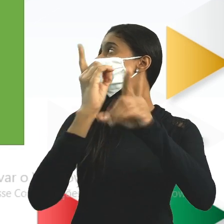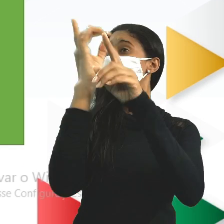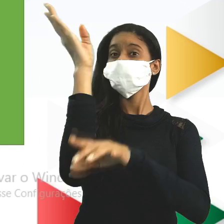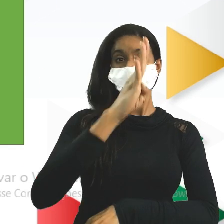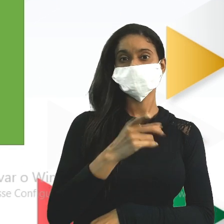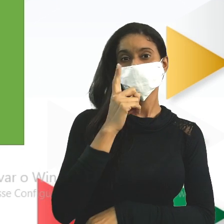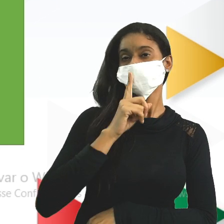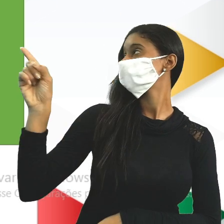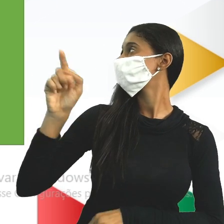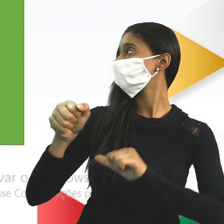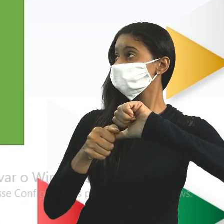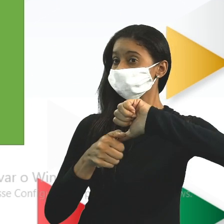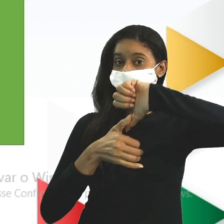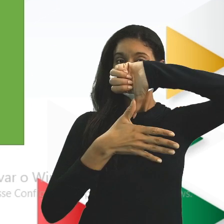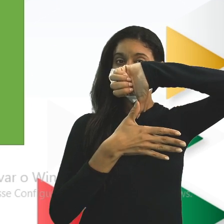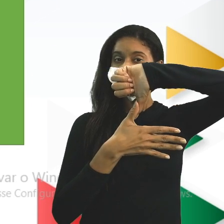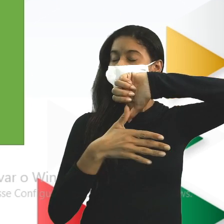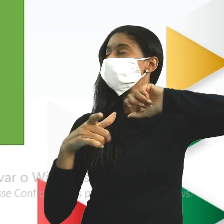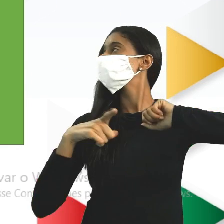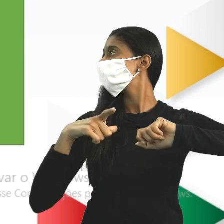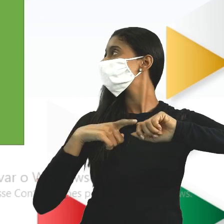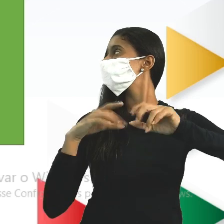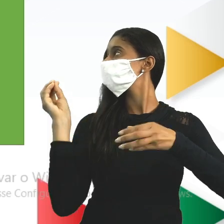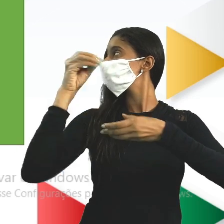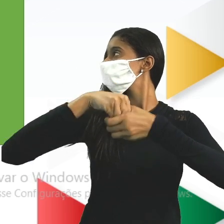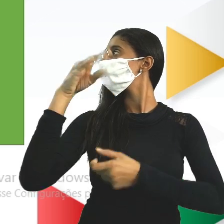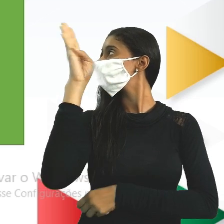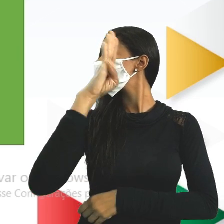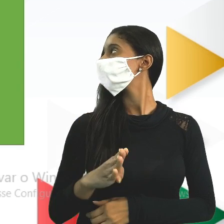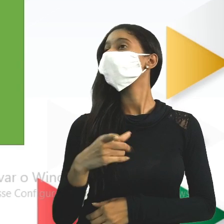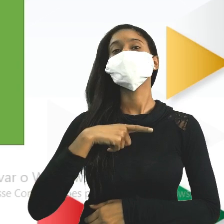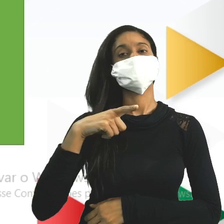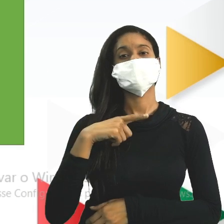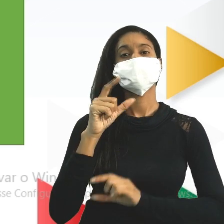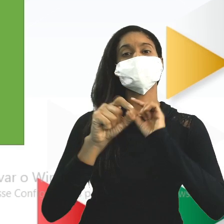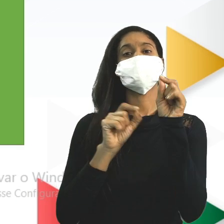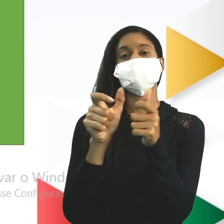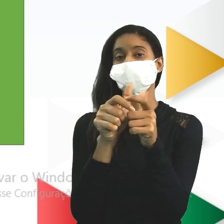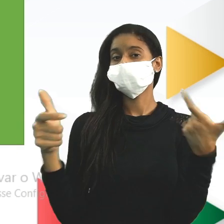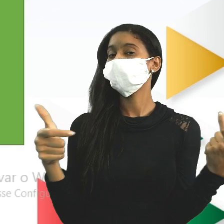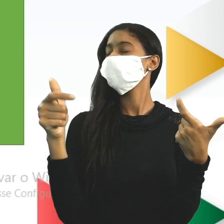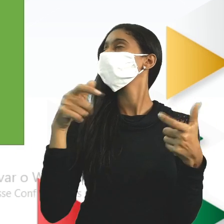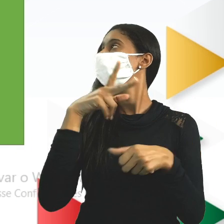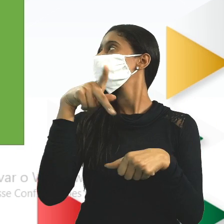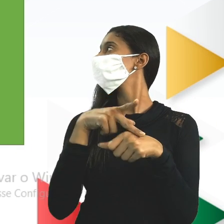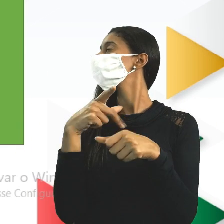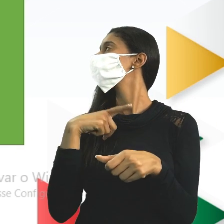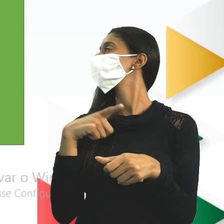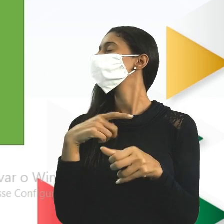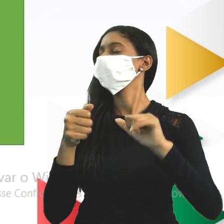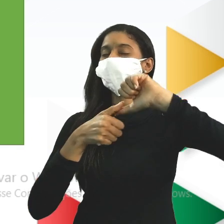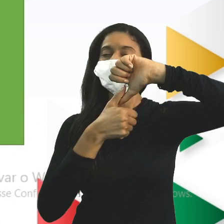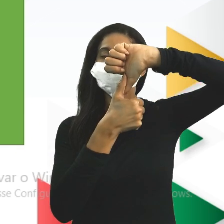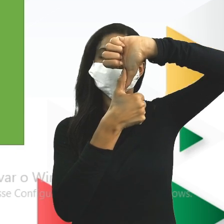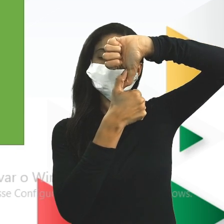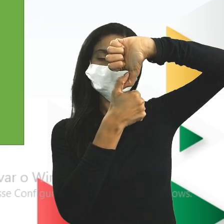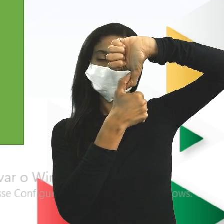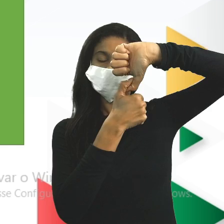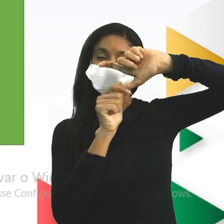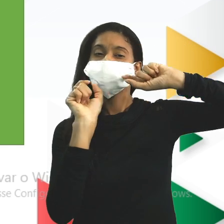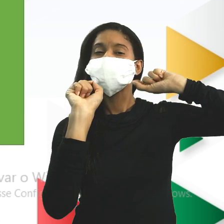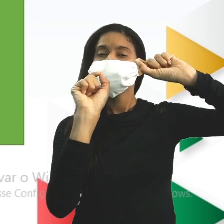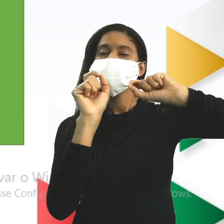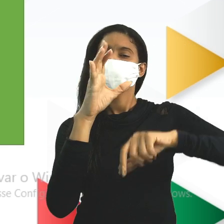Ele é bem grande, ele é o maior país da América do Sul. O meiozinho das 3 Américas é a América